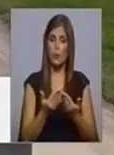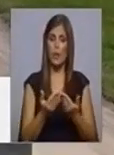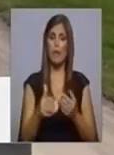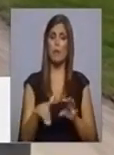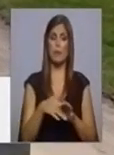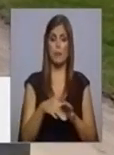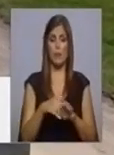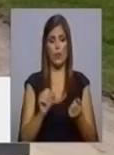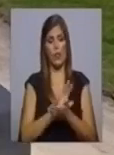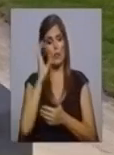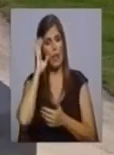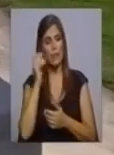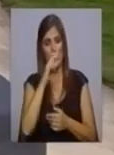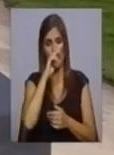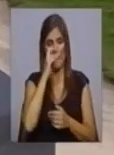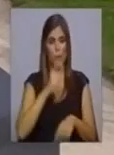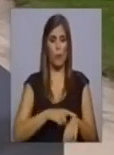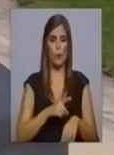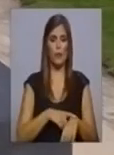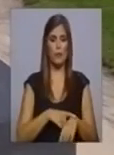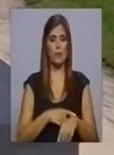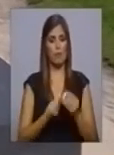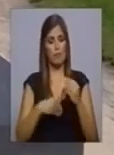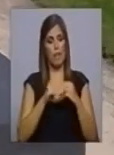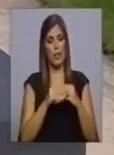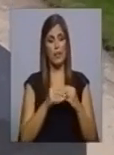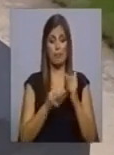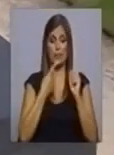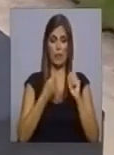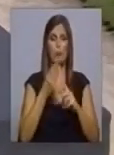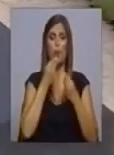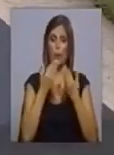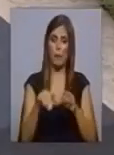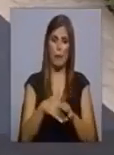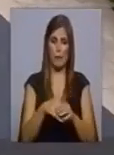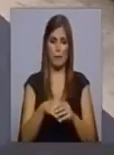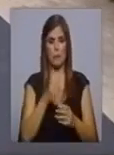e por este momento extra insólito. Obrigada pela sua simpatia. Muito obrigado.